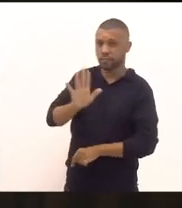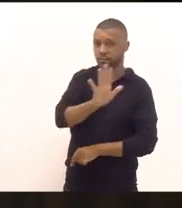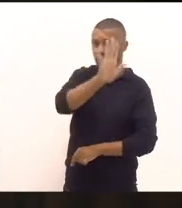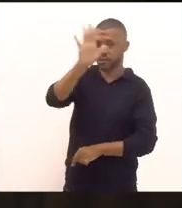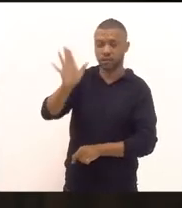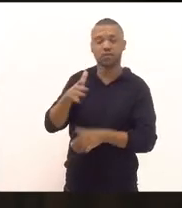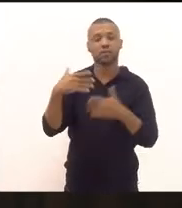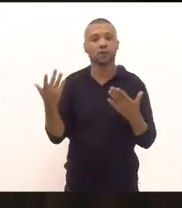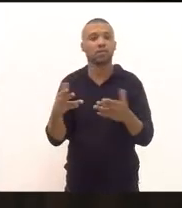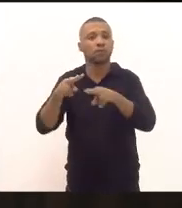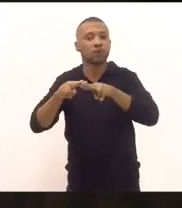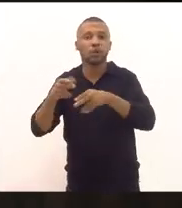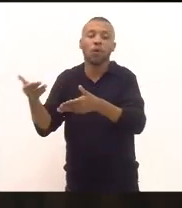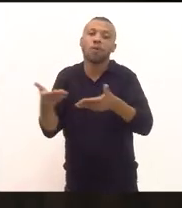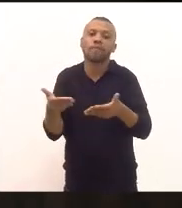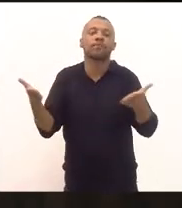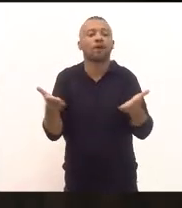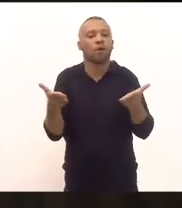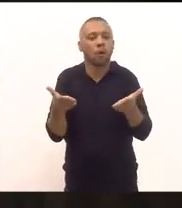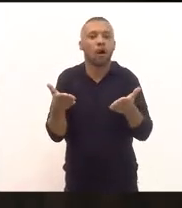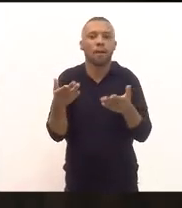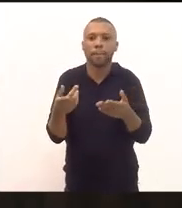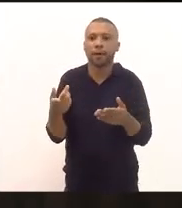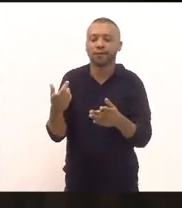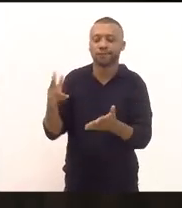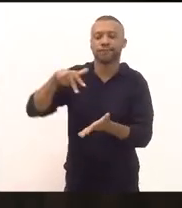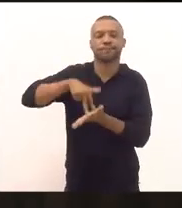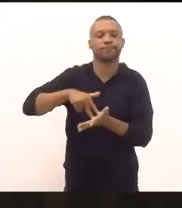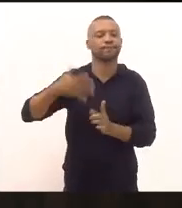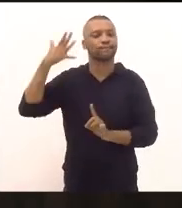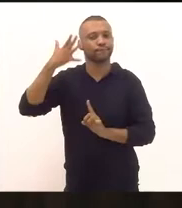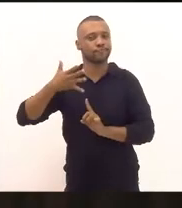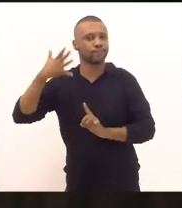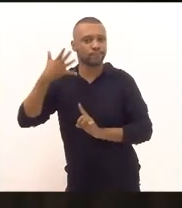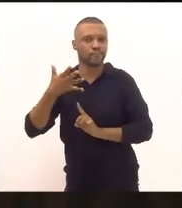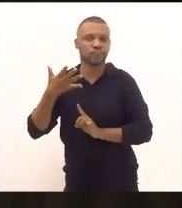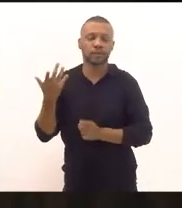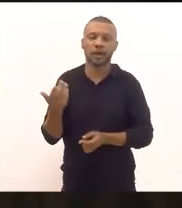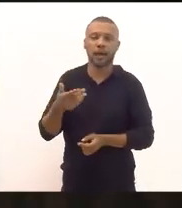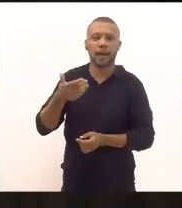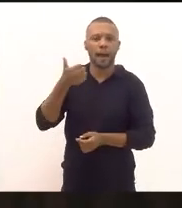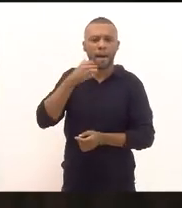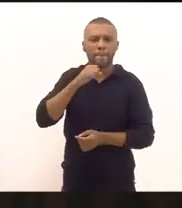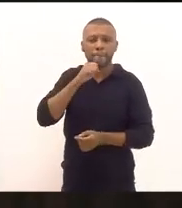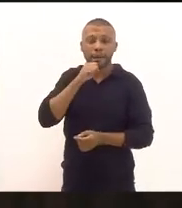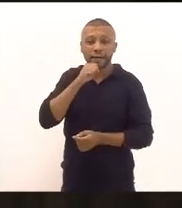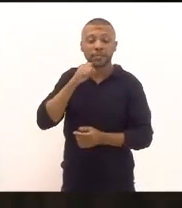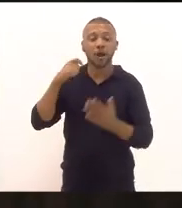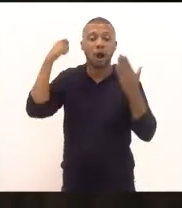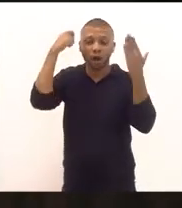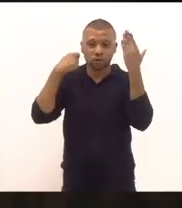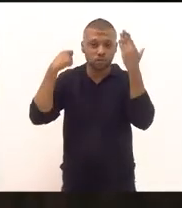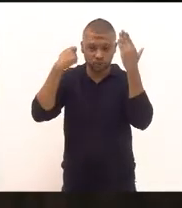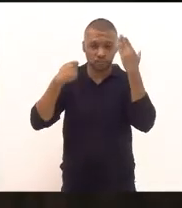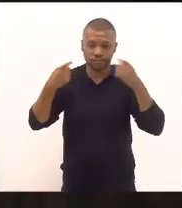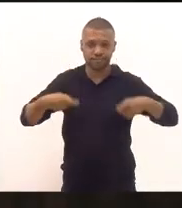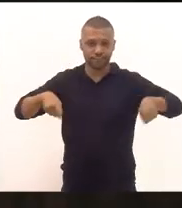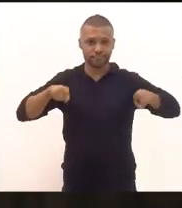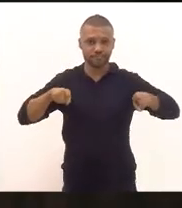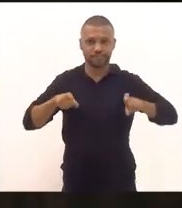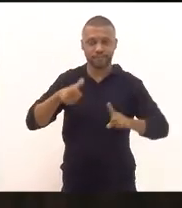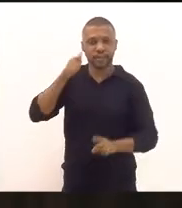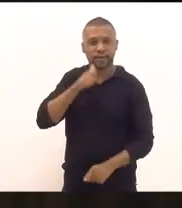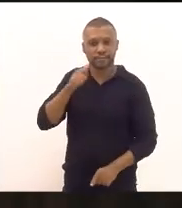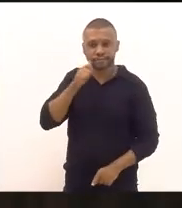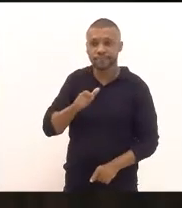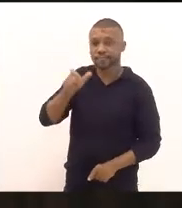aí eu convido agora a fazer o uso da Fala a mãe meninazinha de Oxum essa